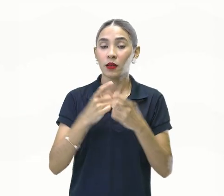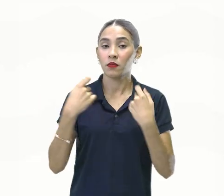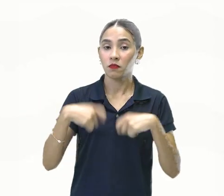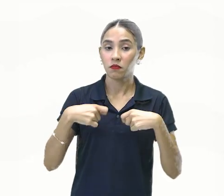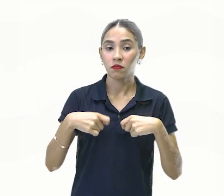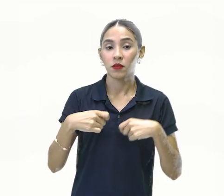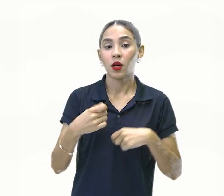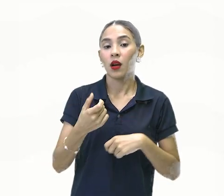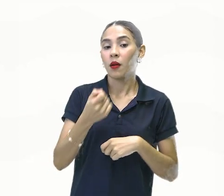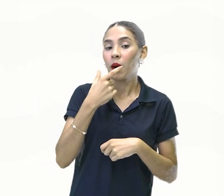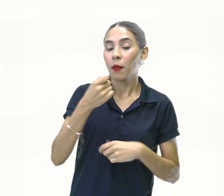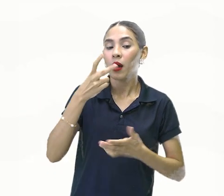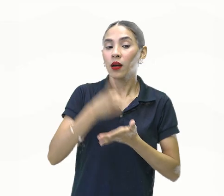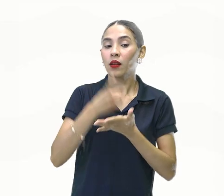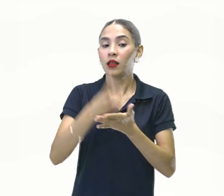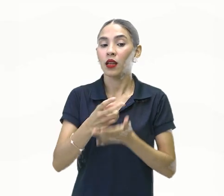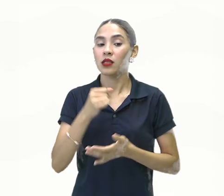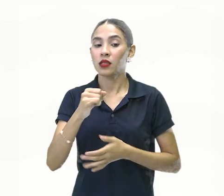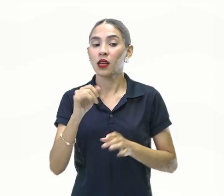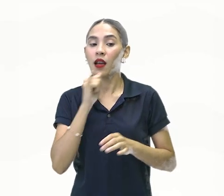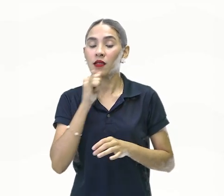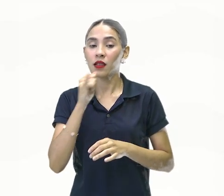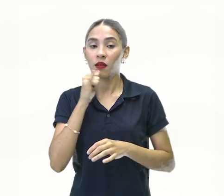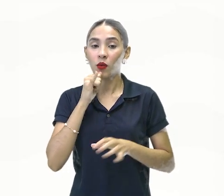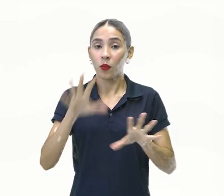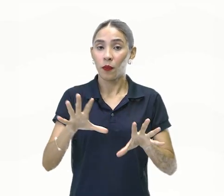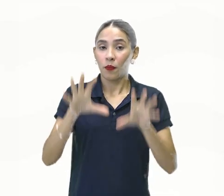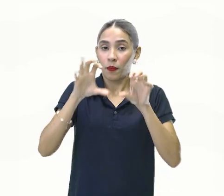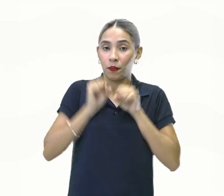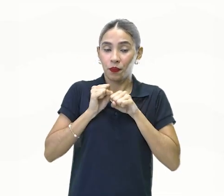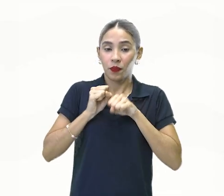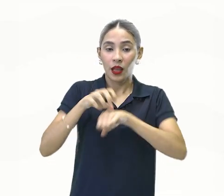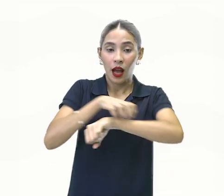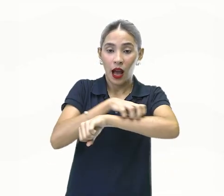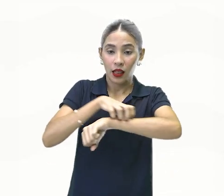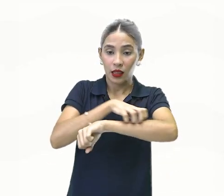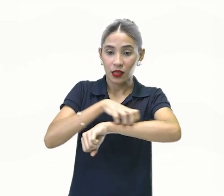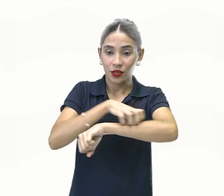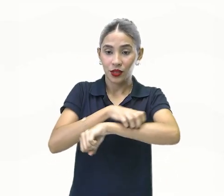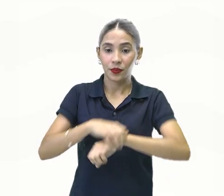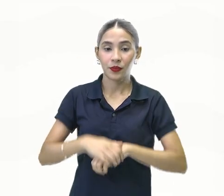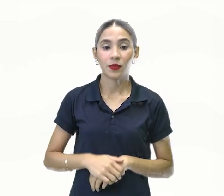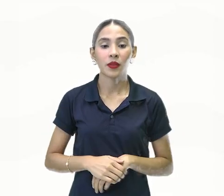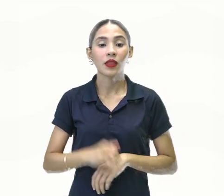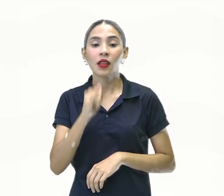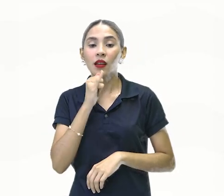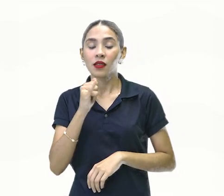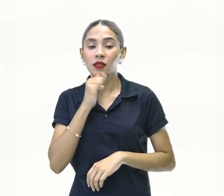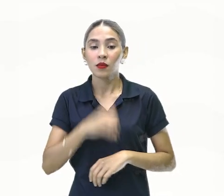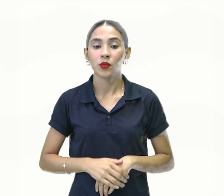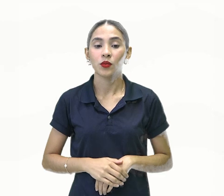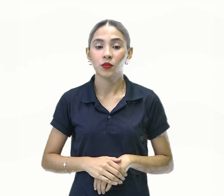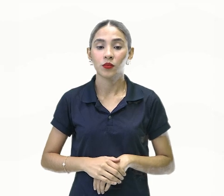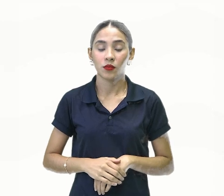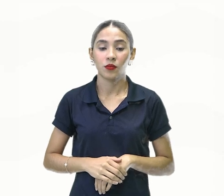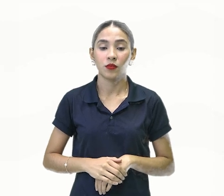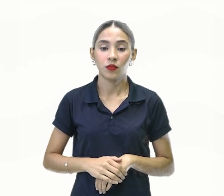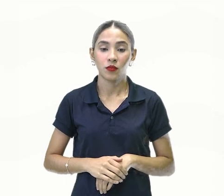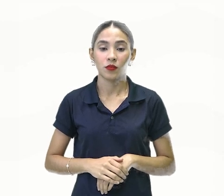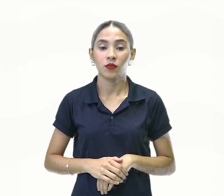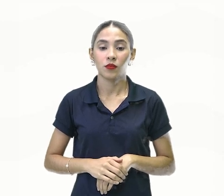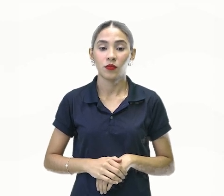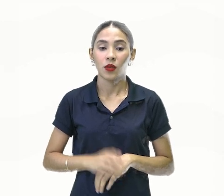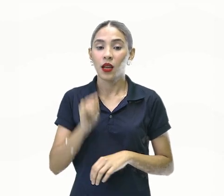continuar tomando esse remédio, se porventura você tiver uma dessas reações alérgicas, como erupções cutâneas,